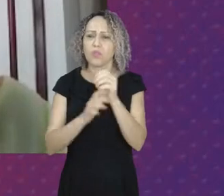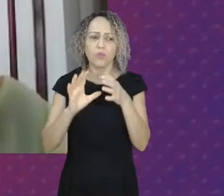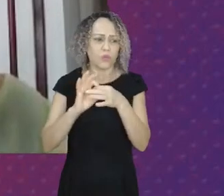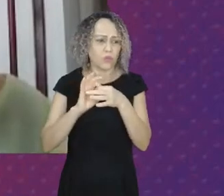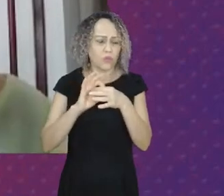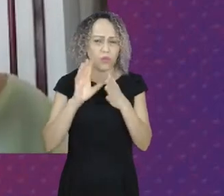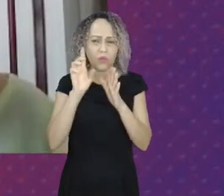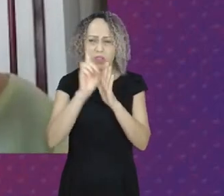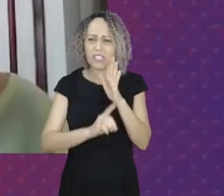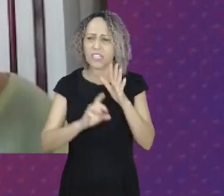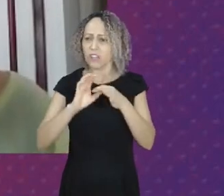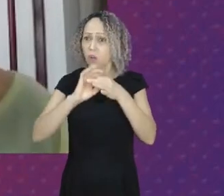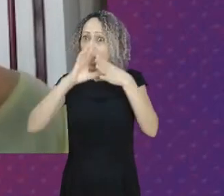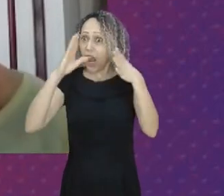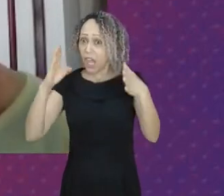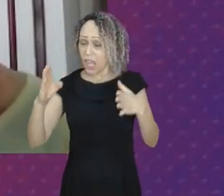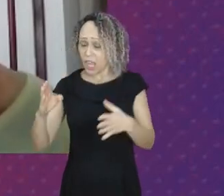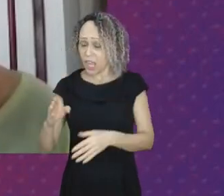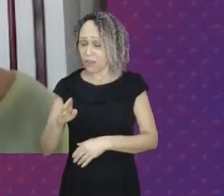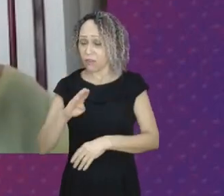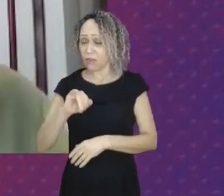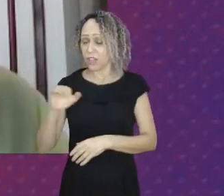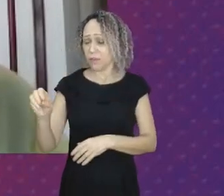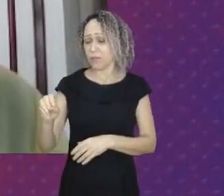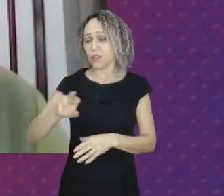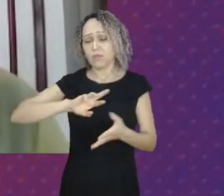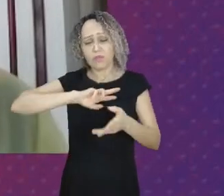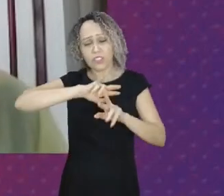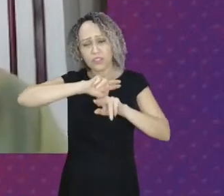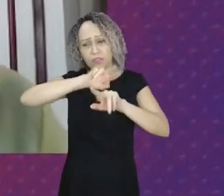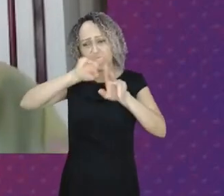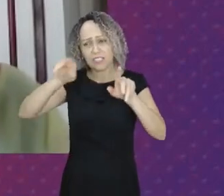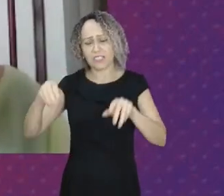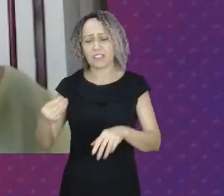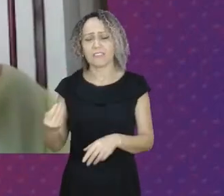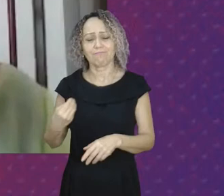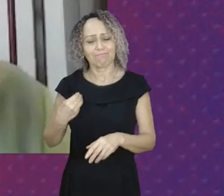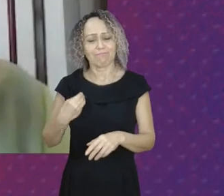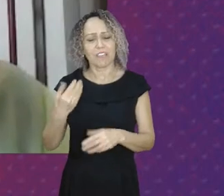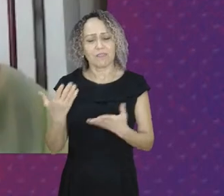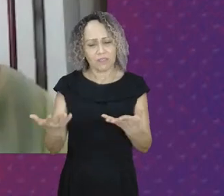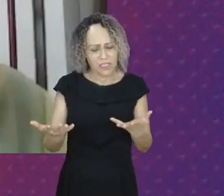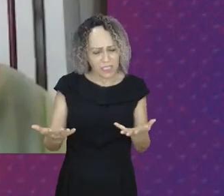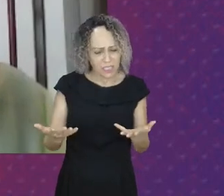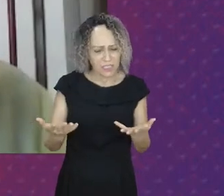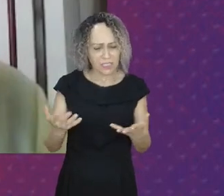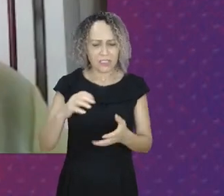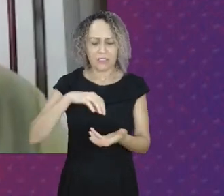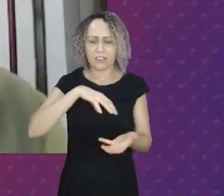ao uso da biodiversidade, dos bens comuns. Por isso também é preciso